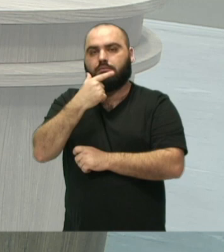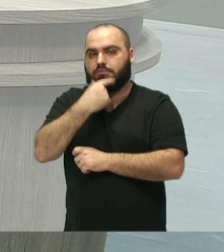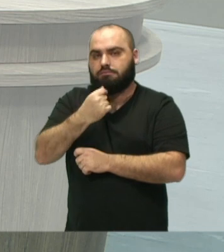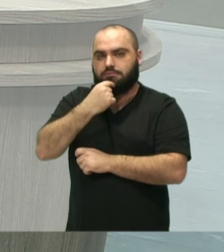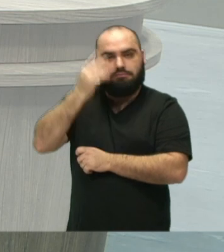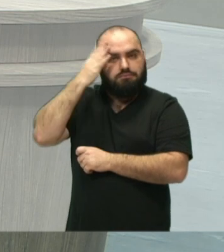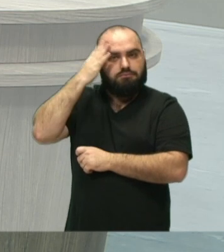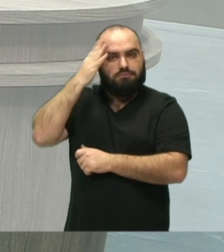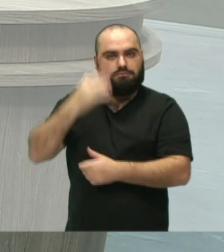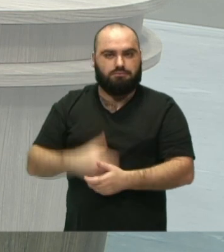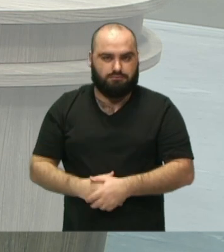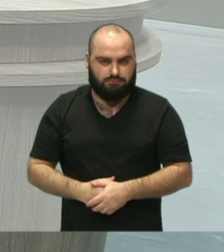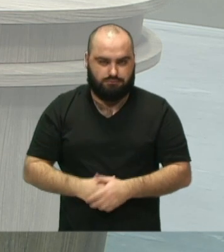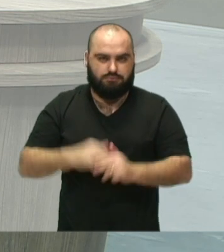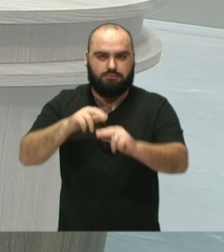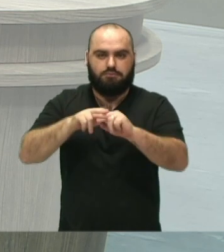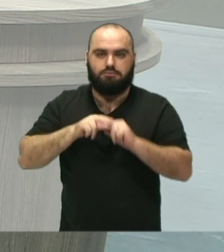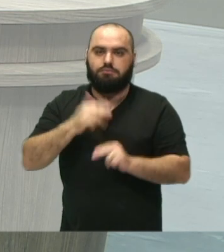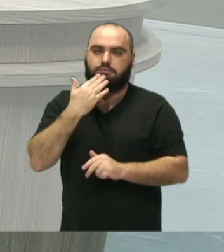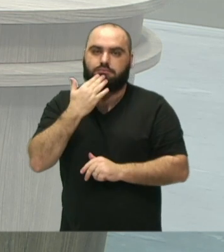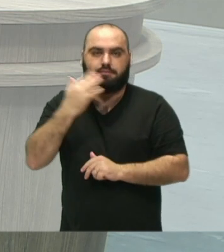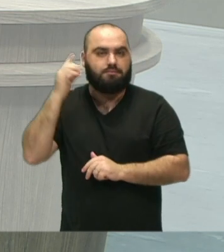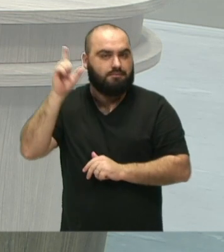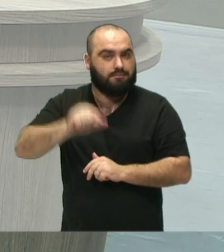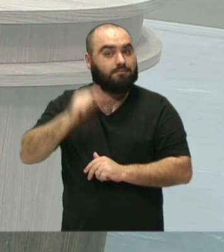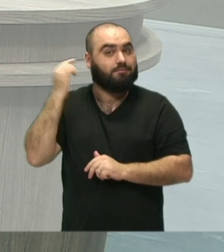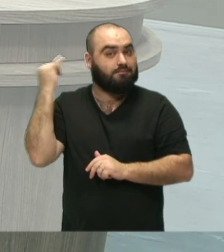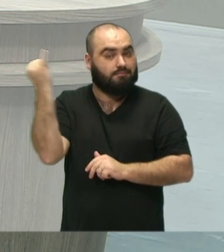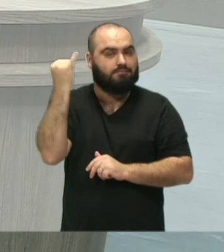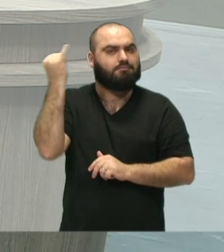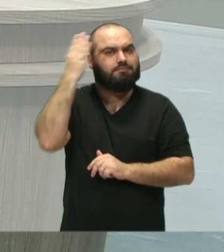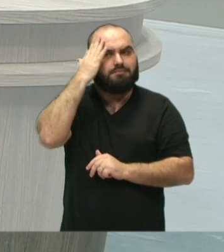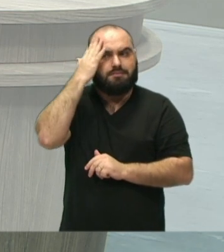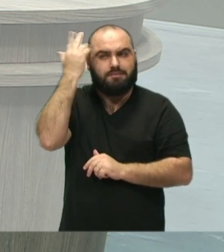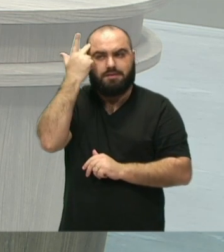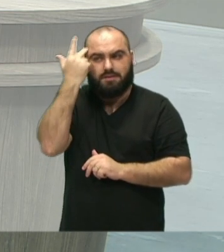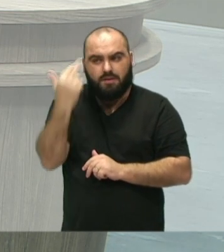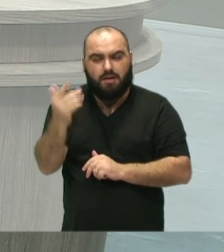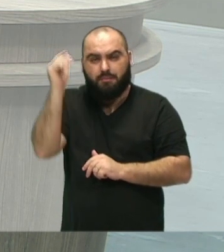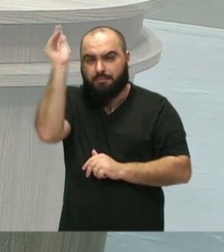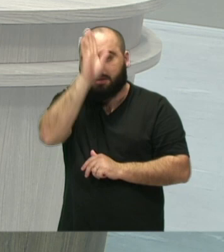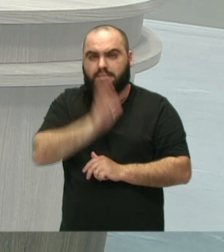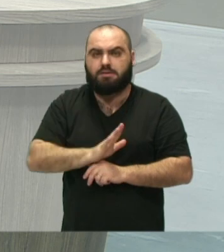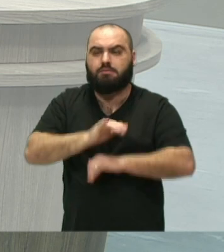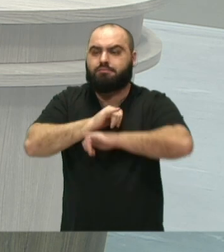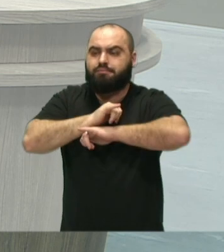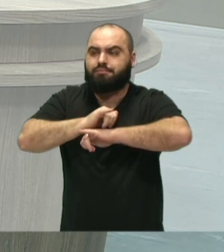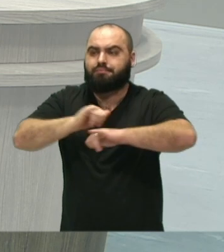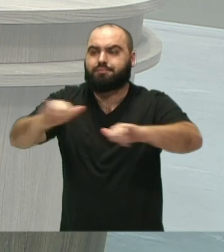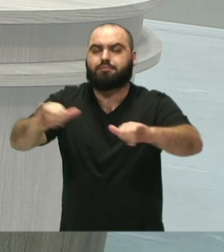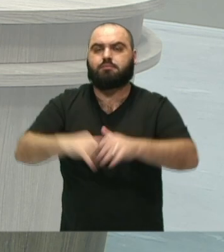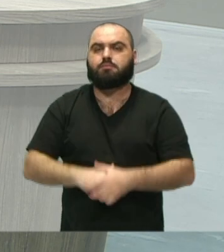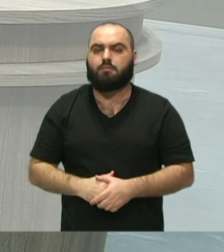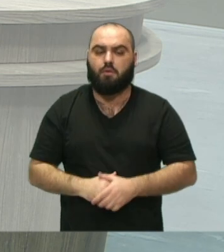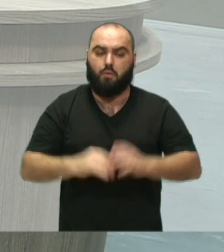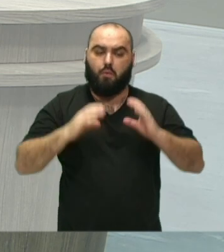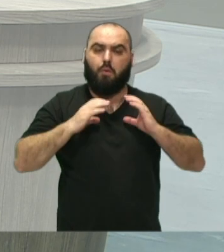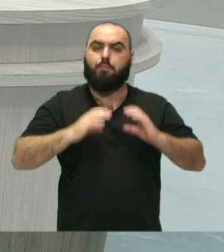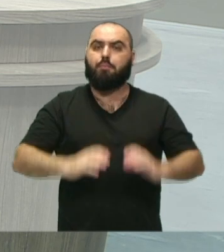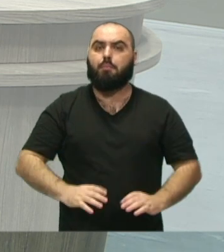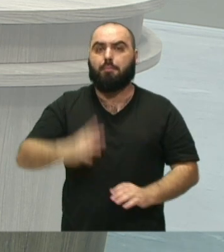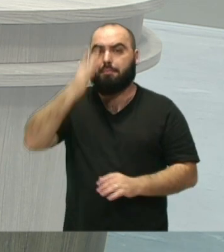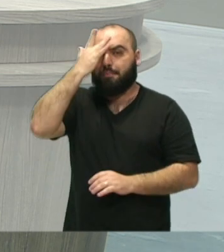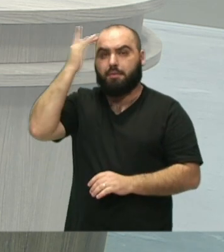o que é importante, fundamental na história do Brasil é que a gente comece a contar toda a história do Brasil. Qual era o comportamento dos